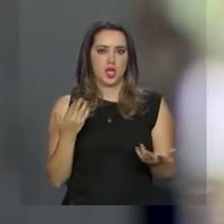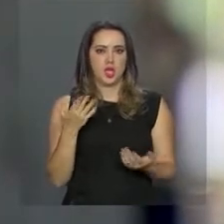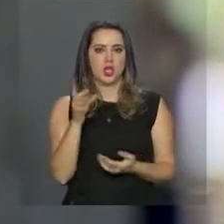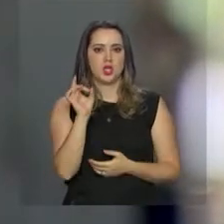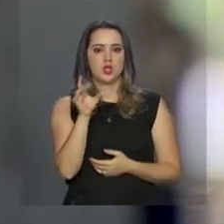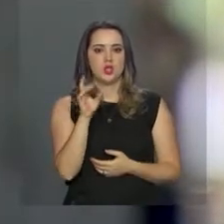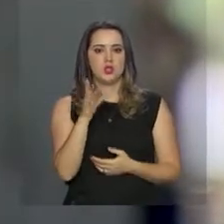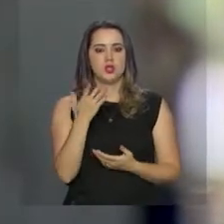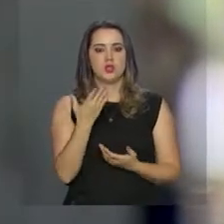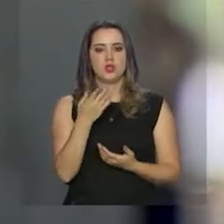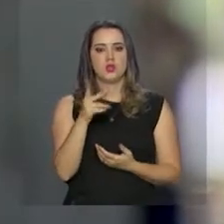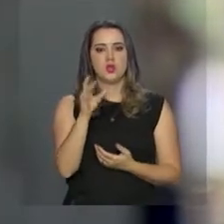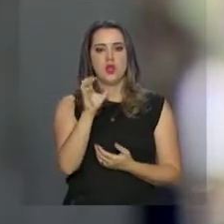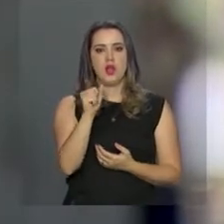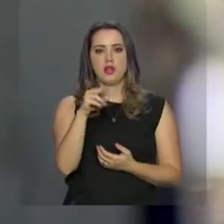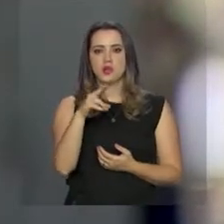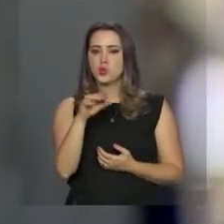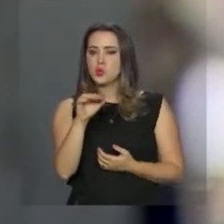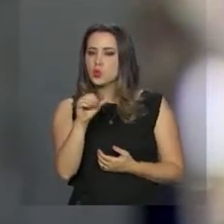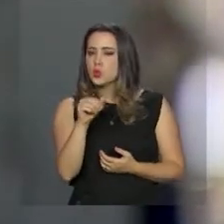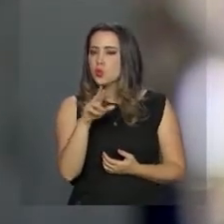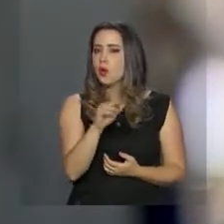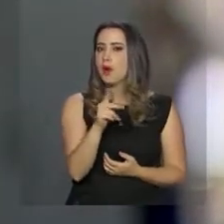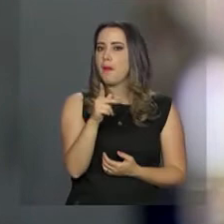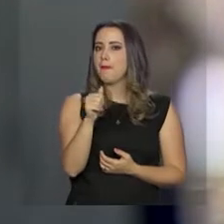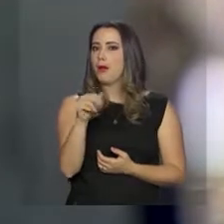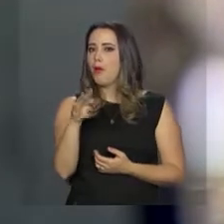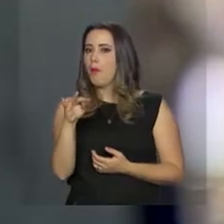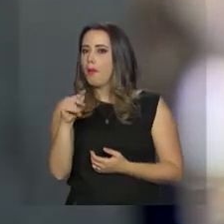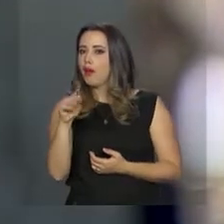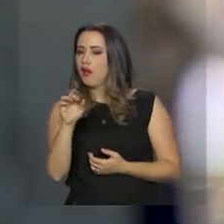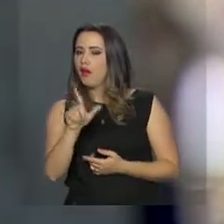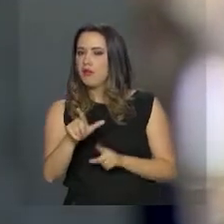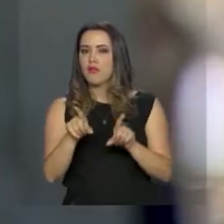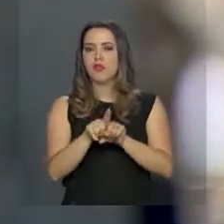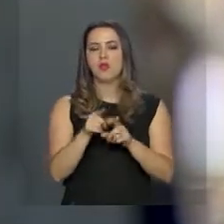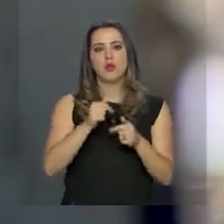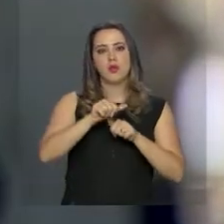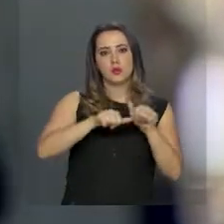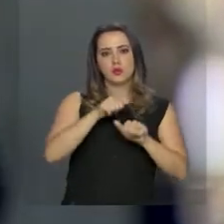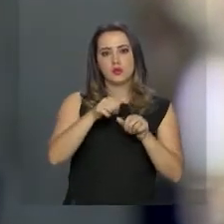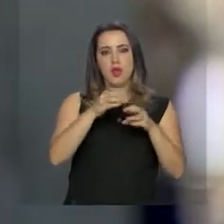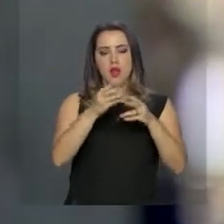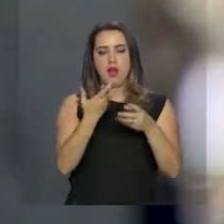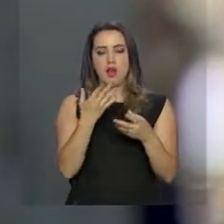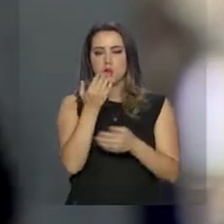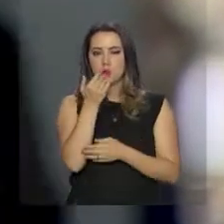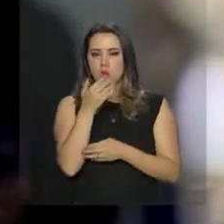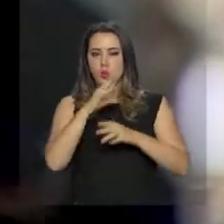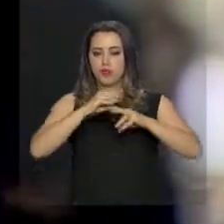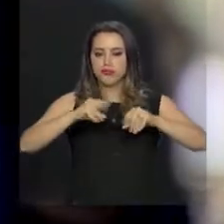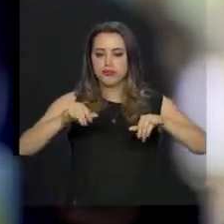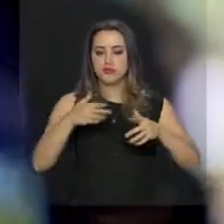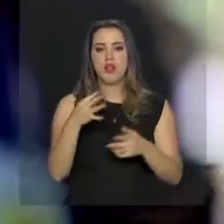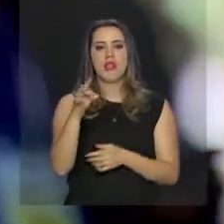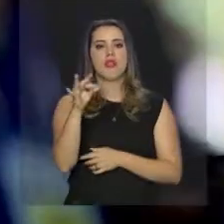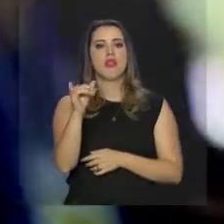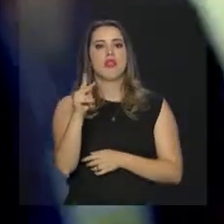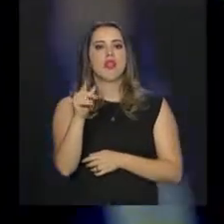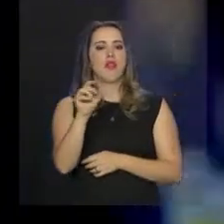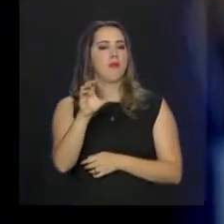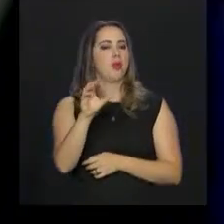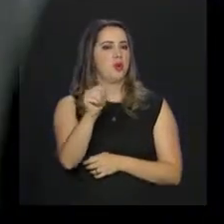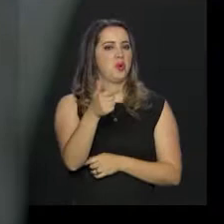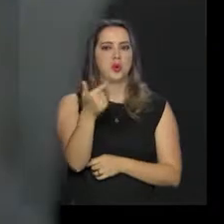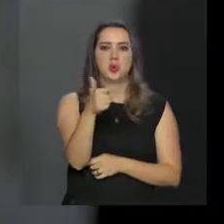açúcar impalpável ou açúcar cristal. Então nós temos que processar o açúcar e deixar refinado. Para fazer a tapioca nós não encontramos também a